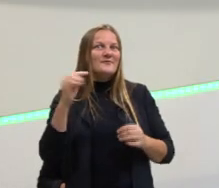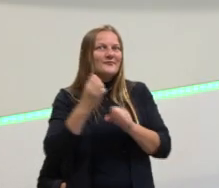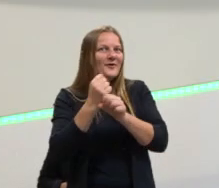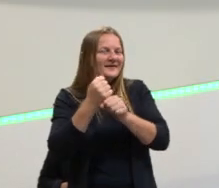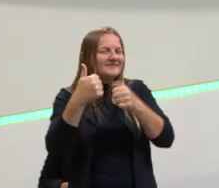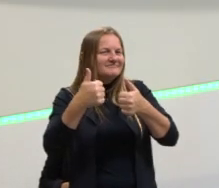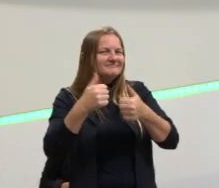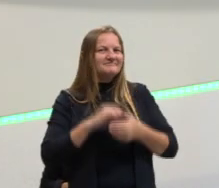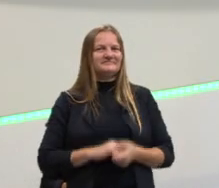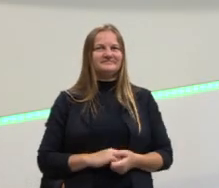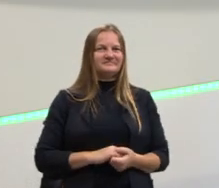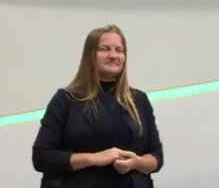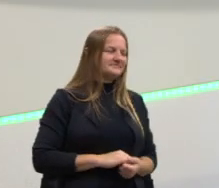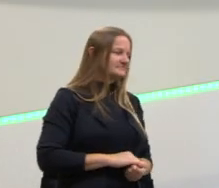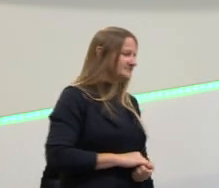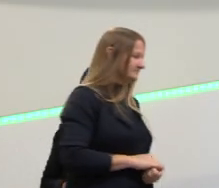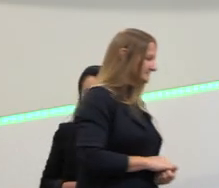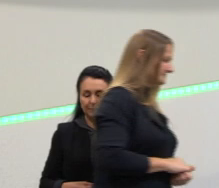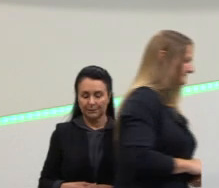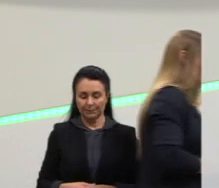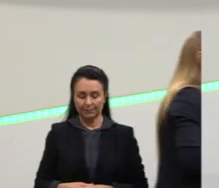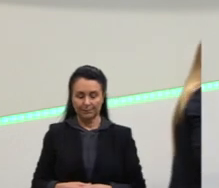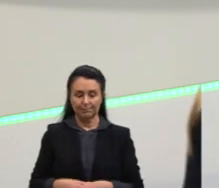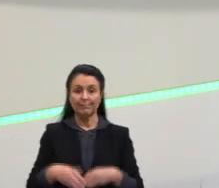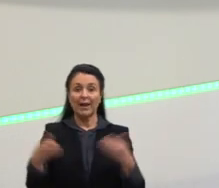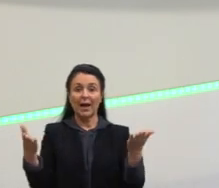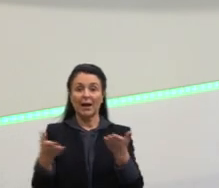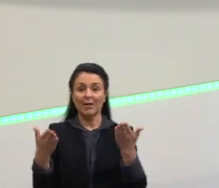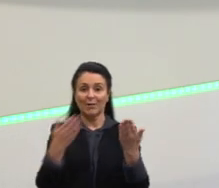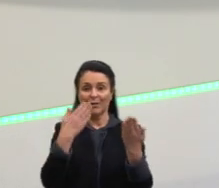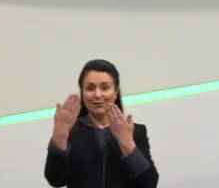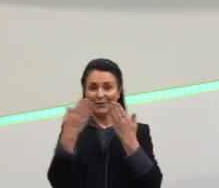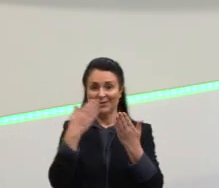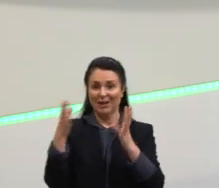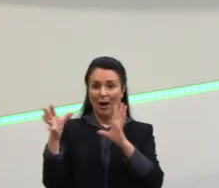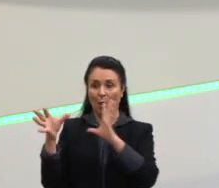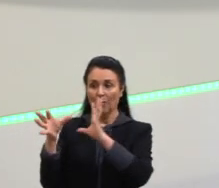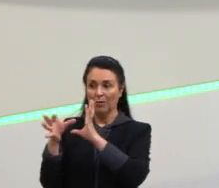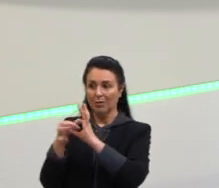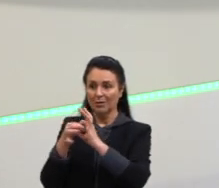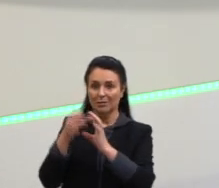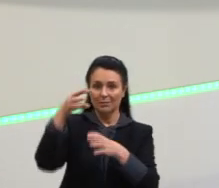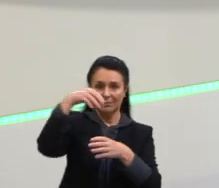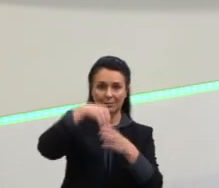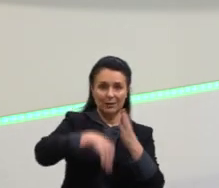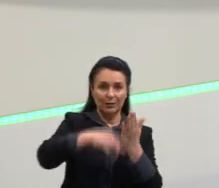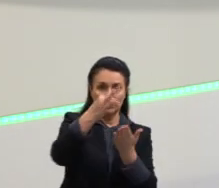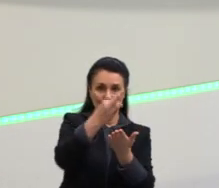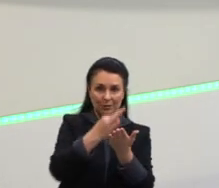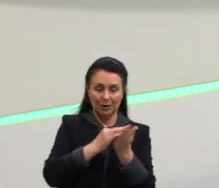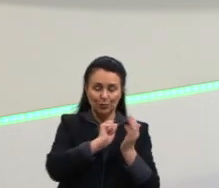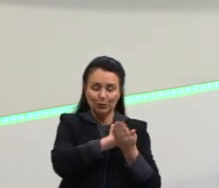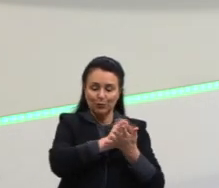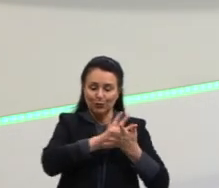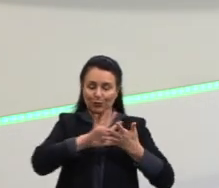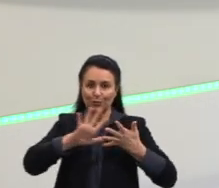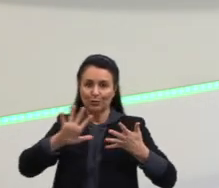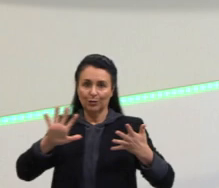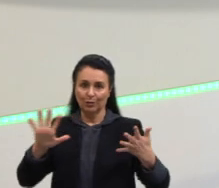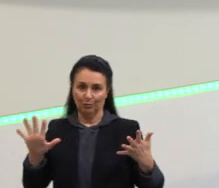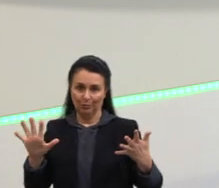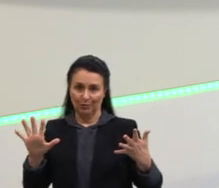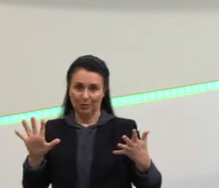que é a conexão dentro desse texto para que ele seja fluido dentro de uma redação